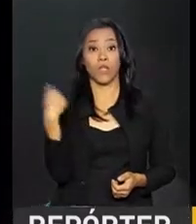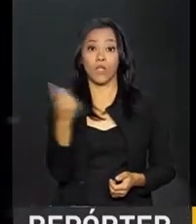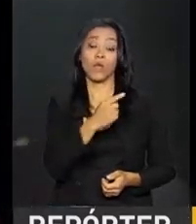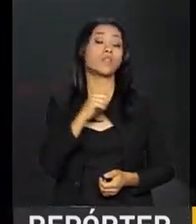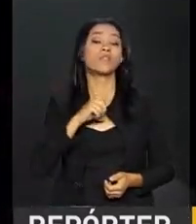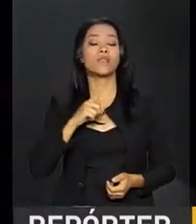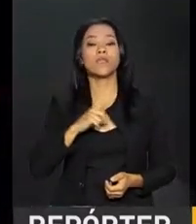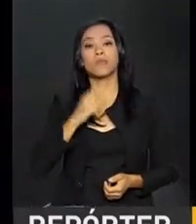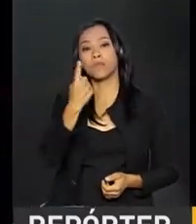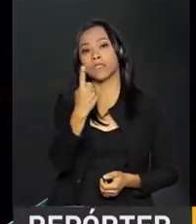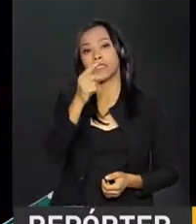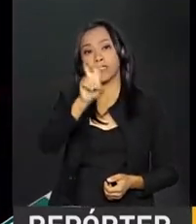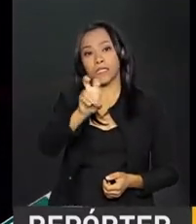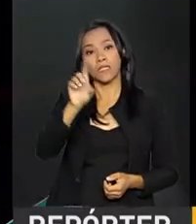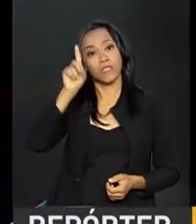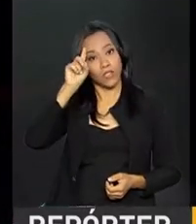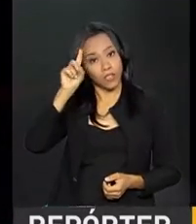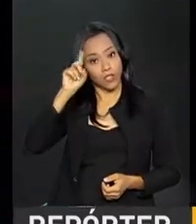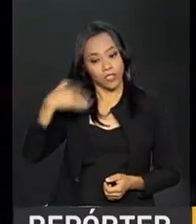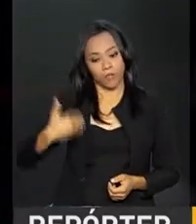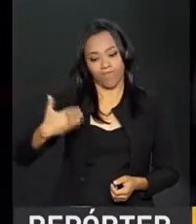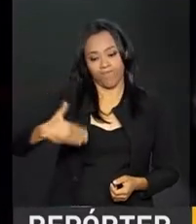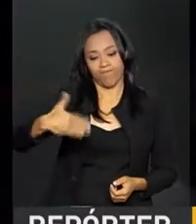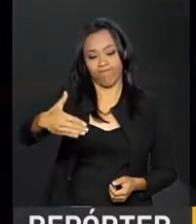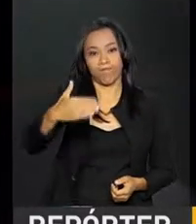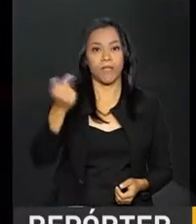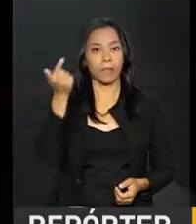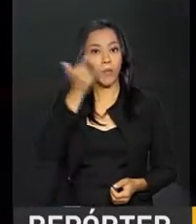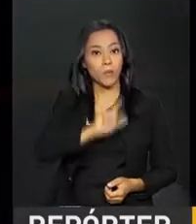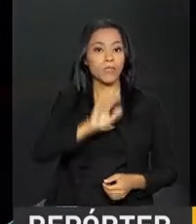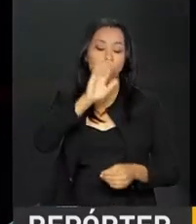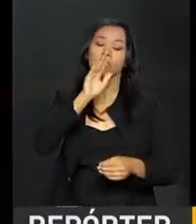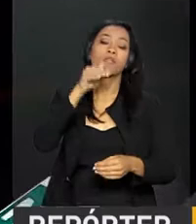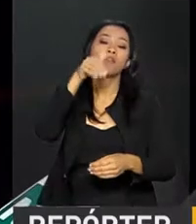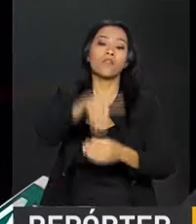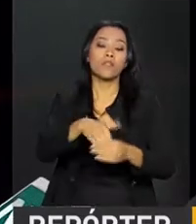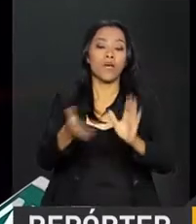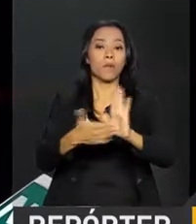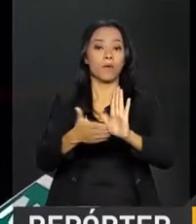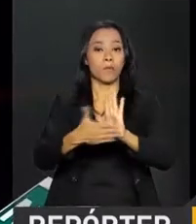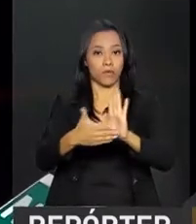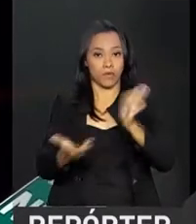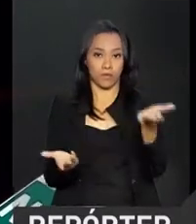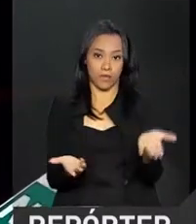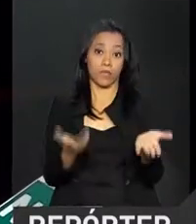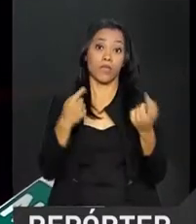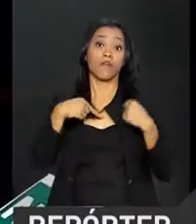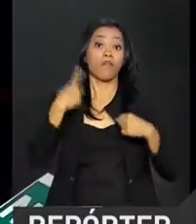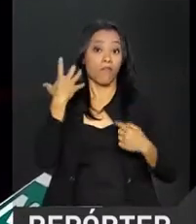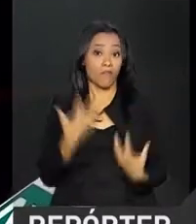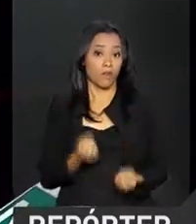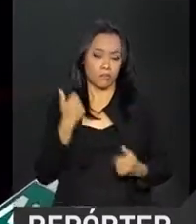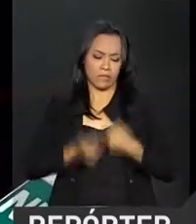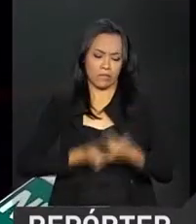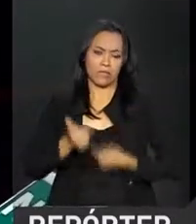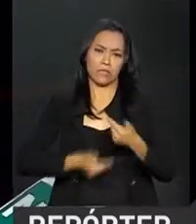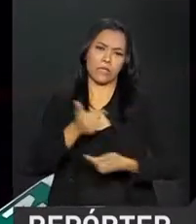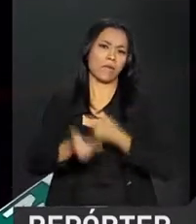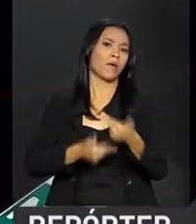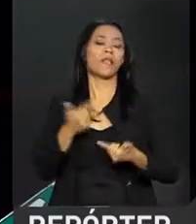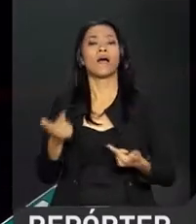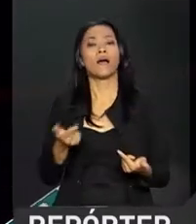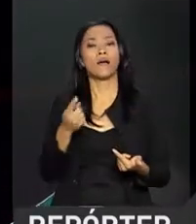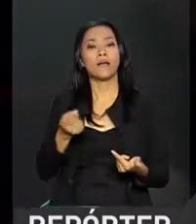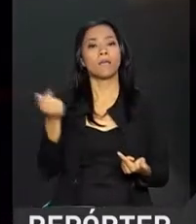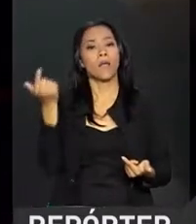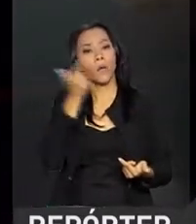ainda corridos pra que a gente possa votar a reforma da previdência gente vai estar trabalhando intensamente buscando